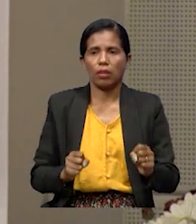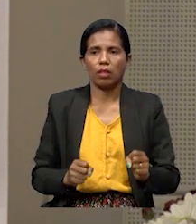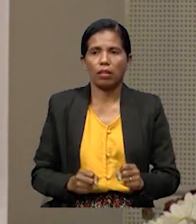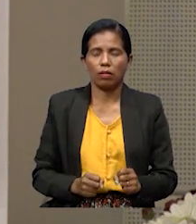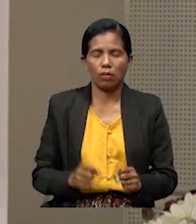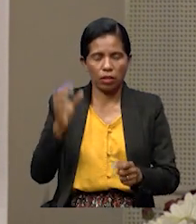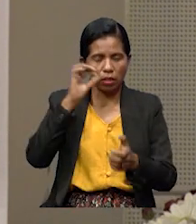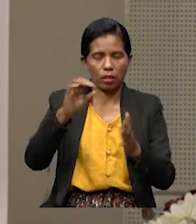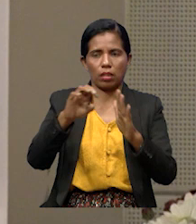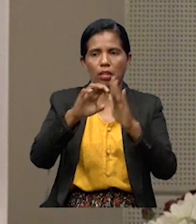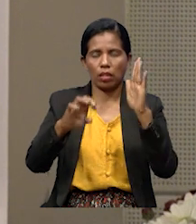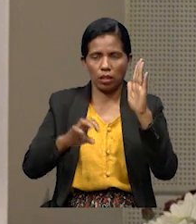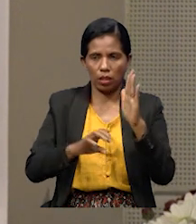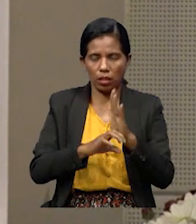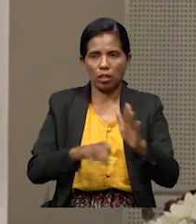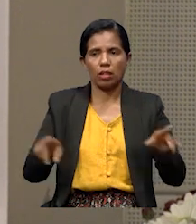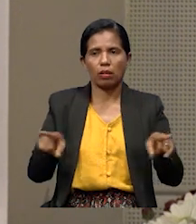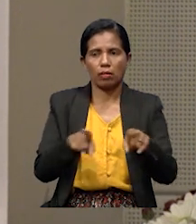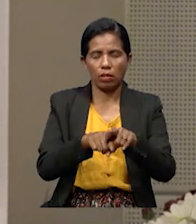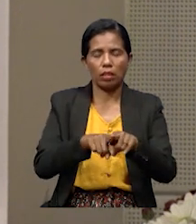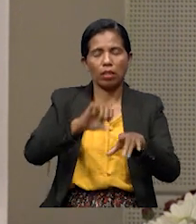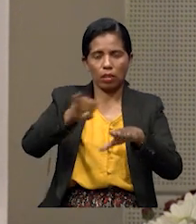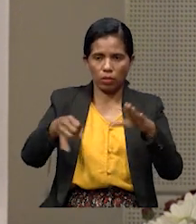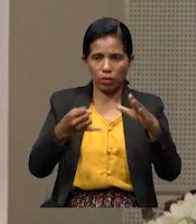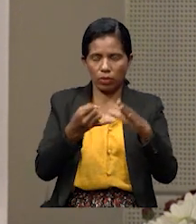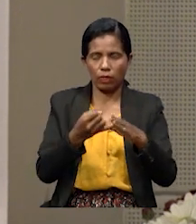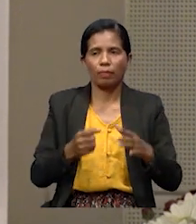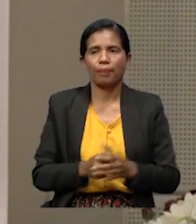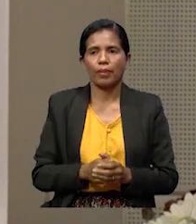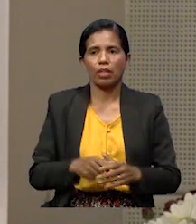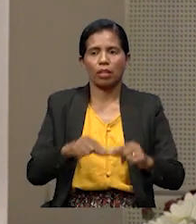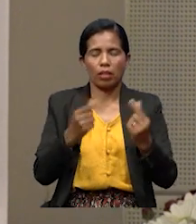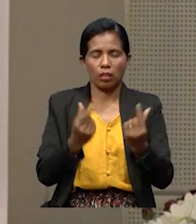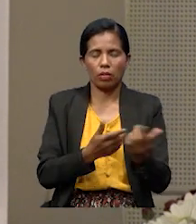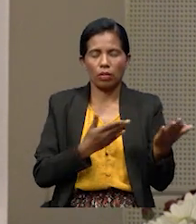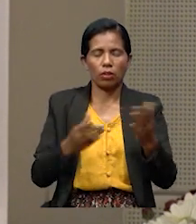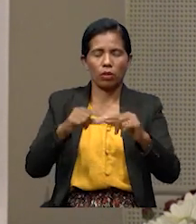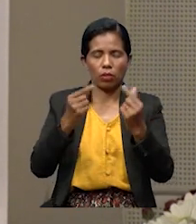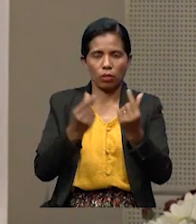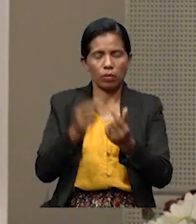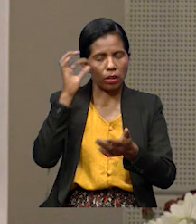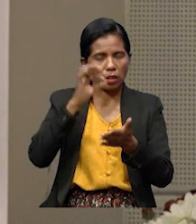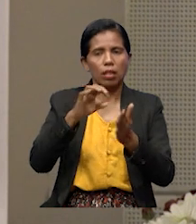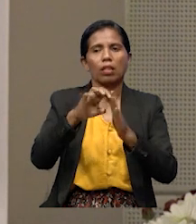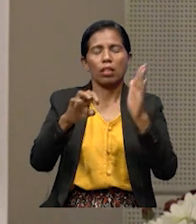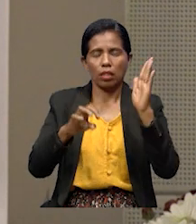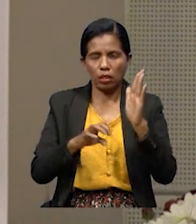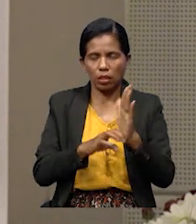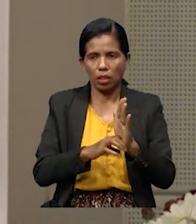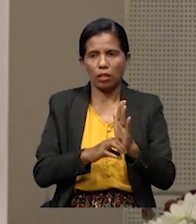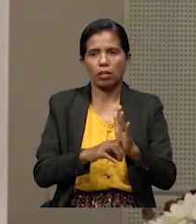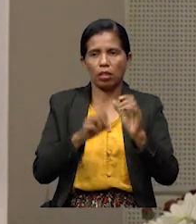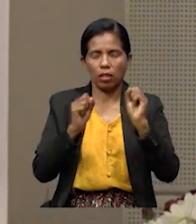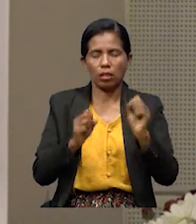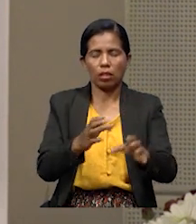de Estado da Igualdade e Inclusão e do novo secretário do Estado de Terras e Propriedades, que